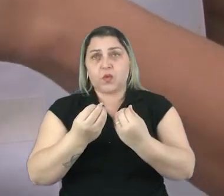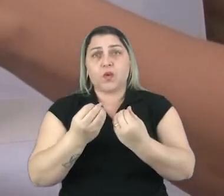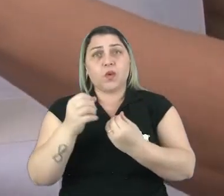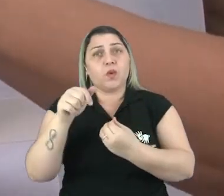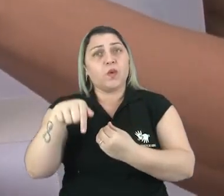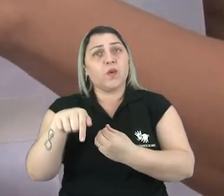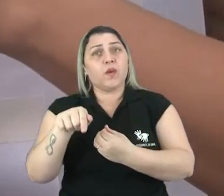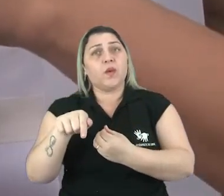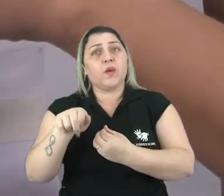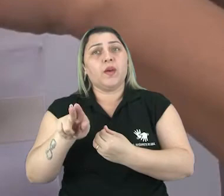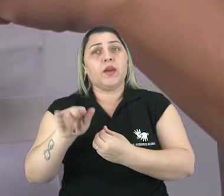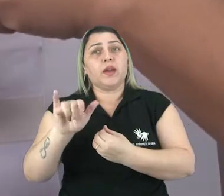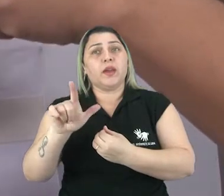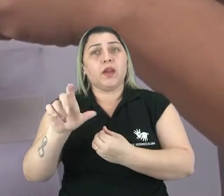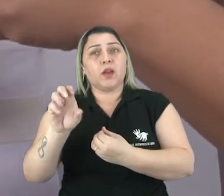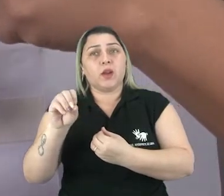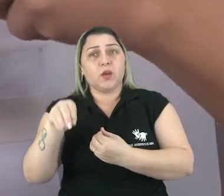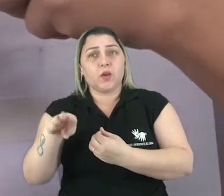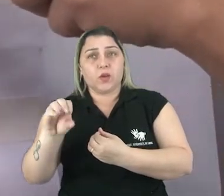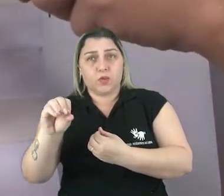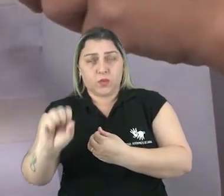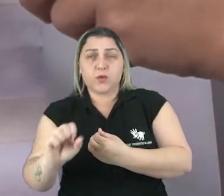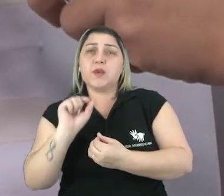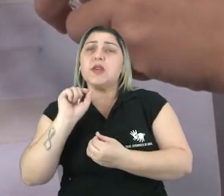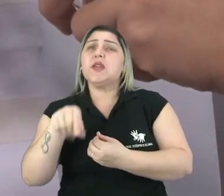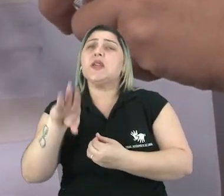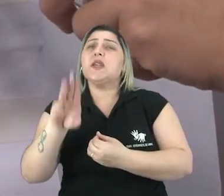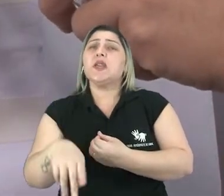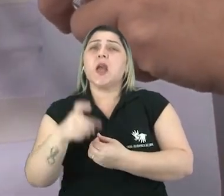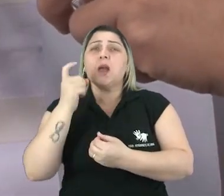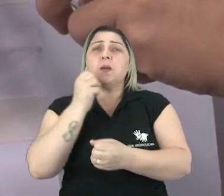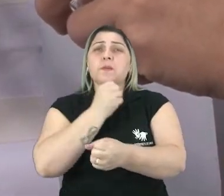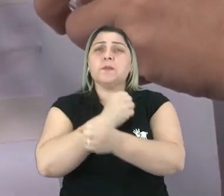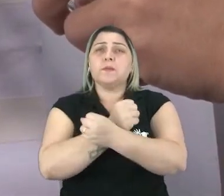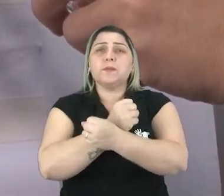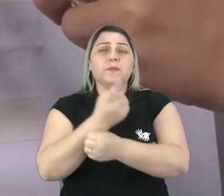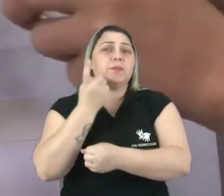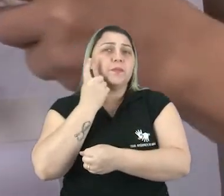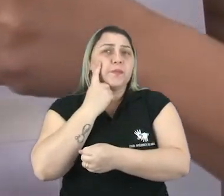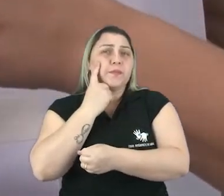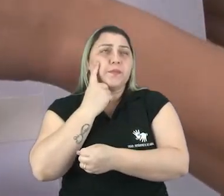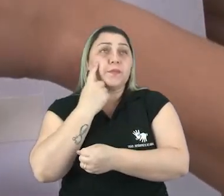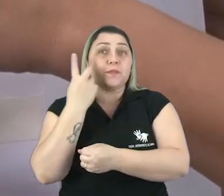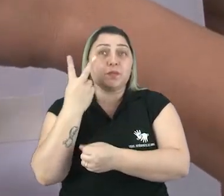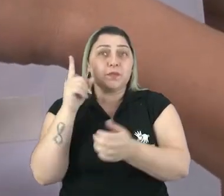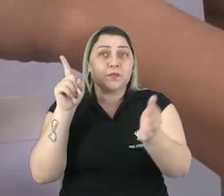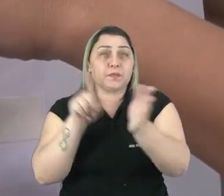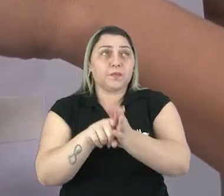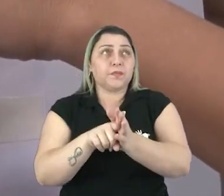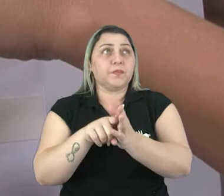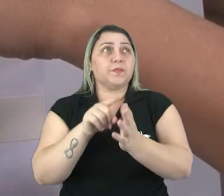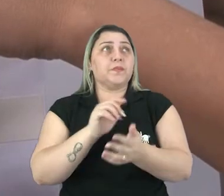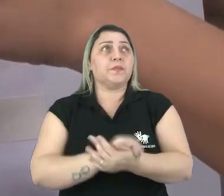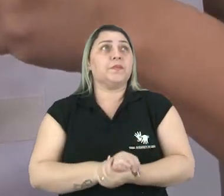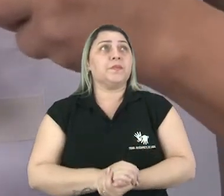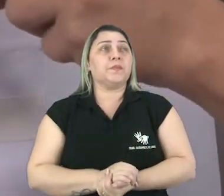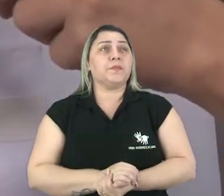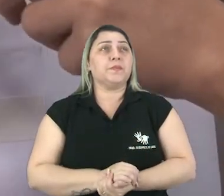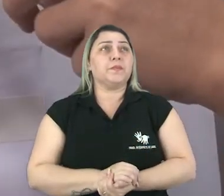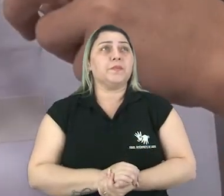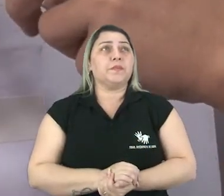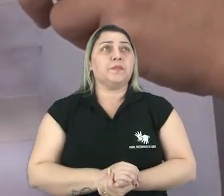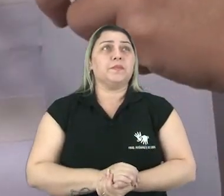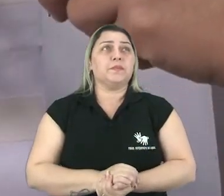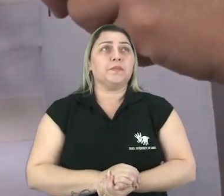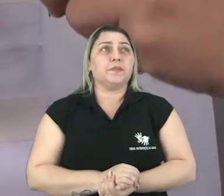falei quilombola, né? O que foram os quilombos e quem eram os quilombolas? Duas perguntas, o que foram quilombos